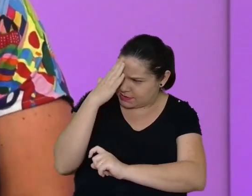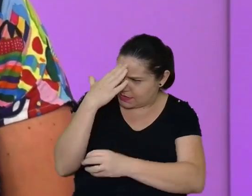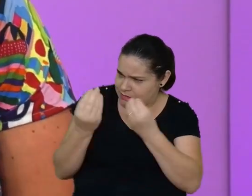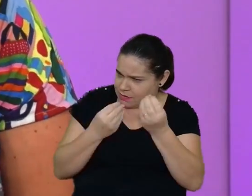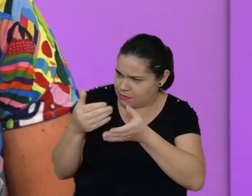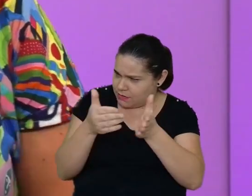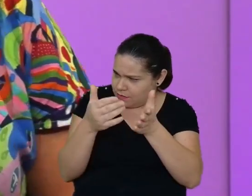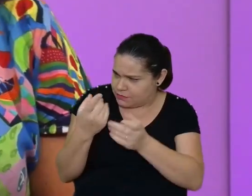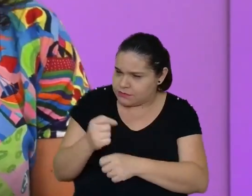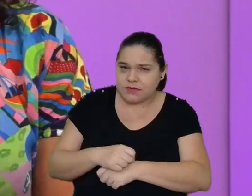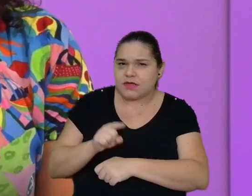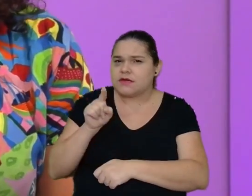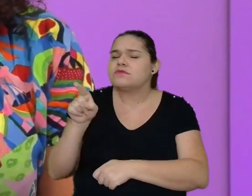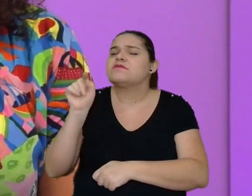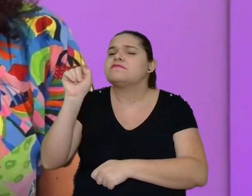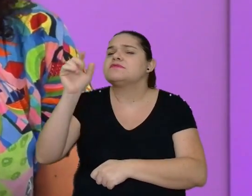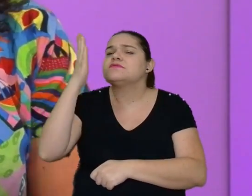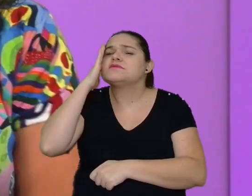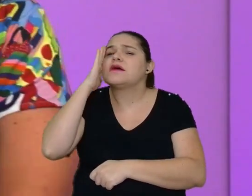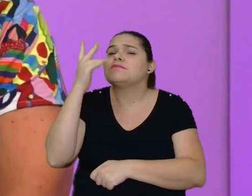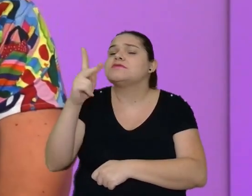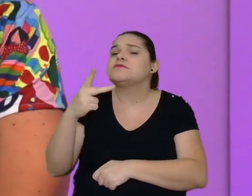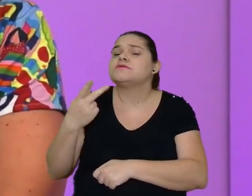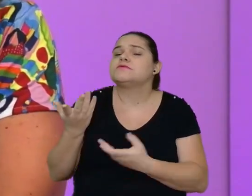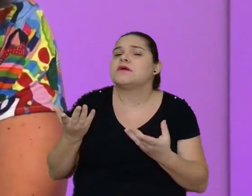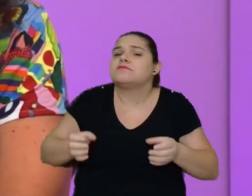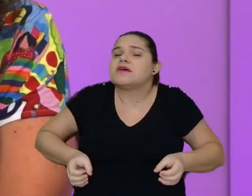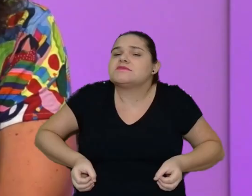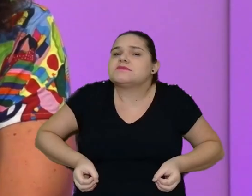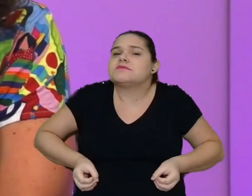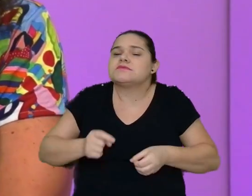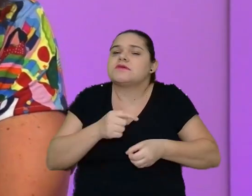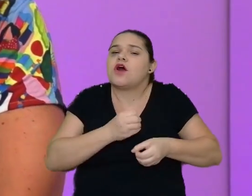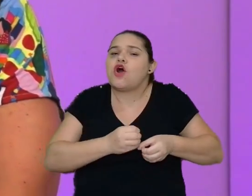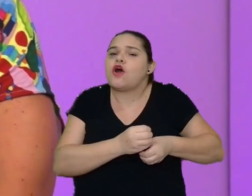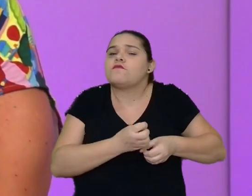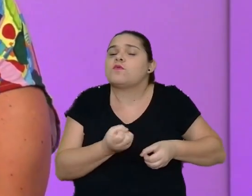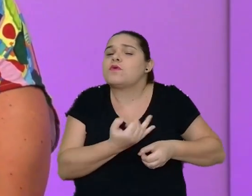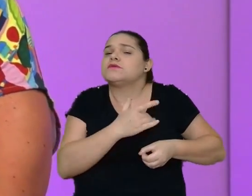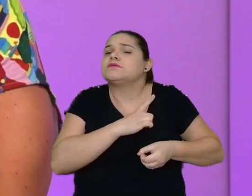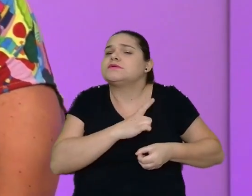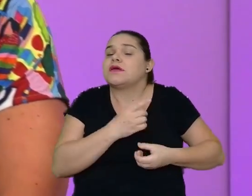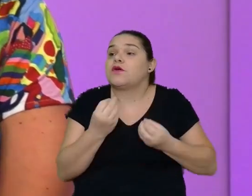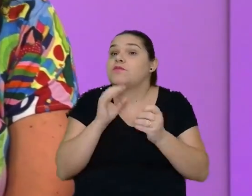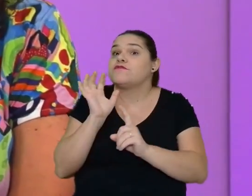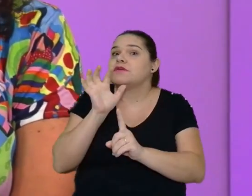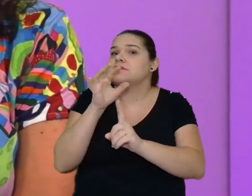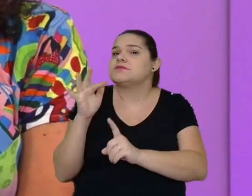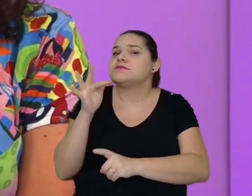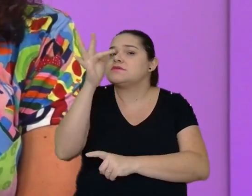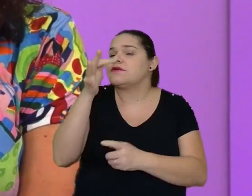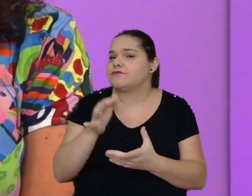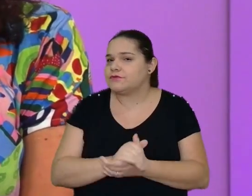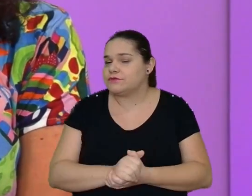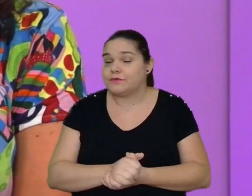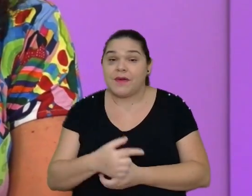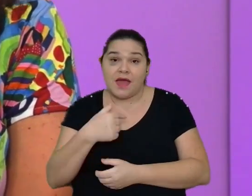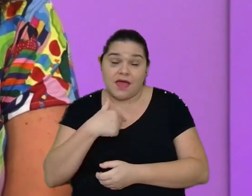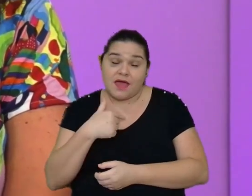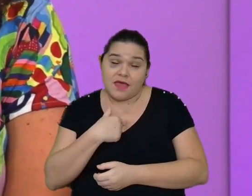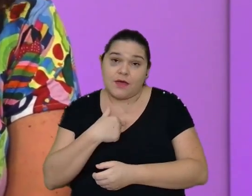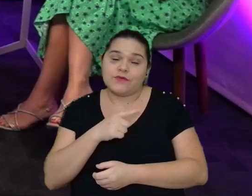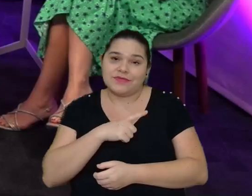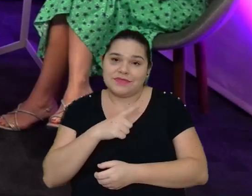você sabe sobre a sua reserva? Como é que isso pode te impactar lá na frente? Eu costumo dizer que eu, felizmente, tenho um ginecologista